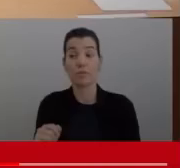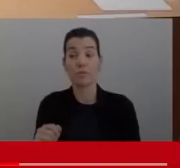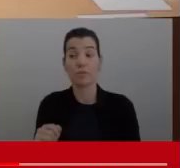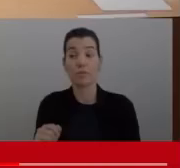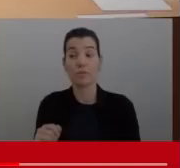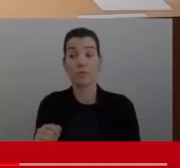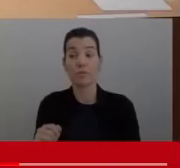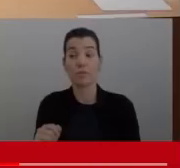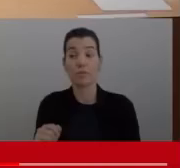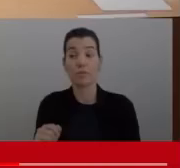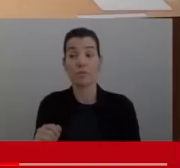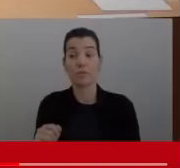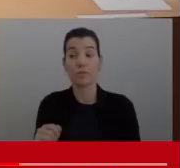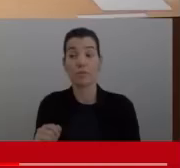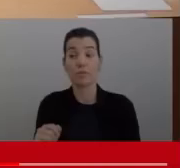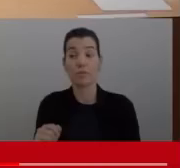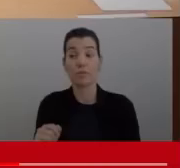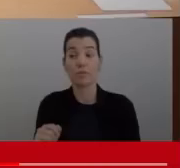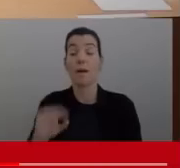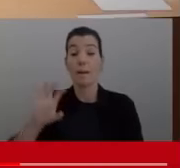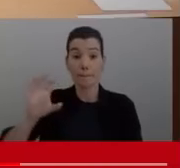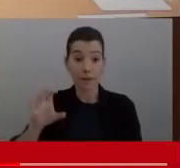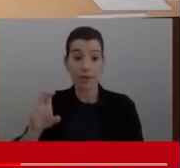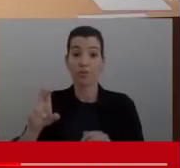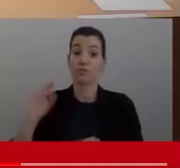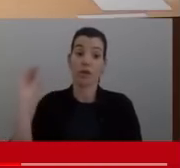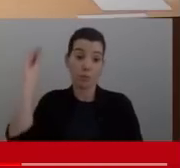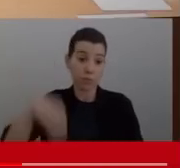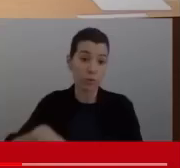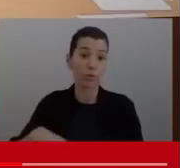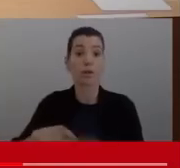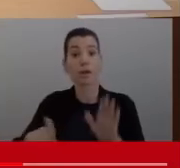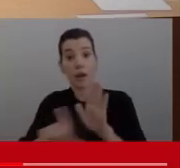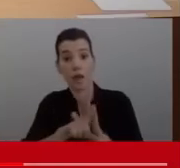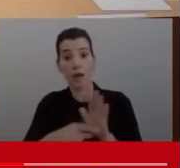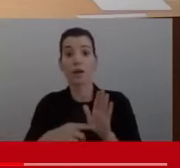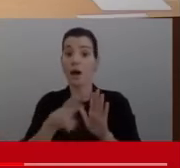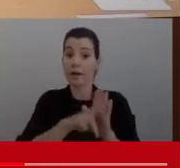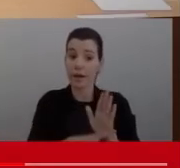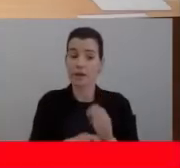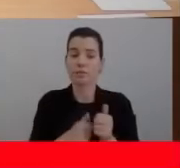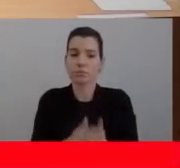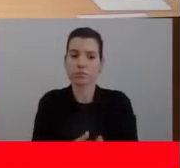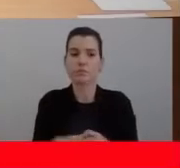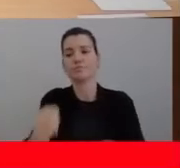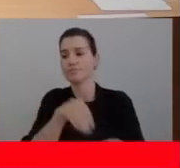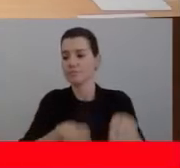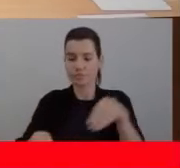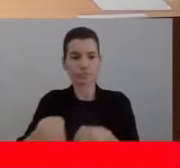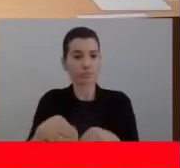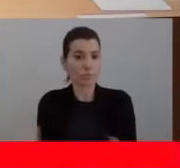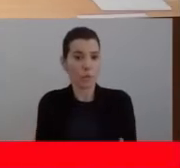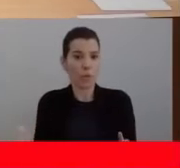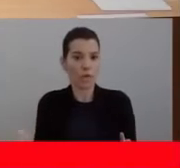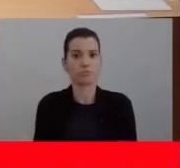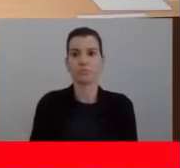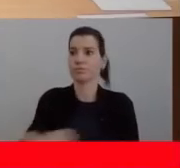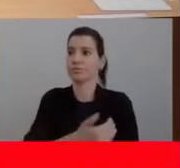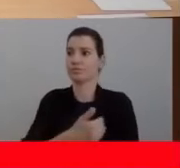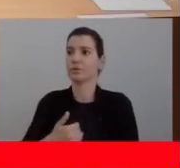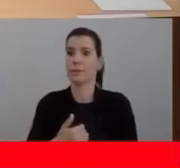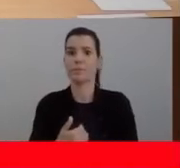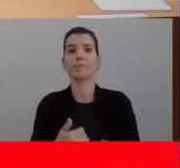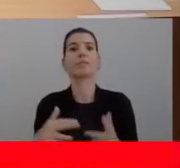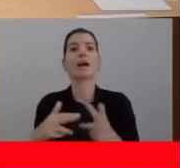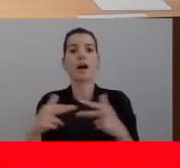saber onde é que foram parar esses dedos da República são feitas votações à submissão da